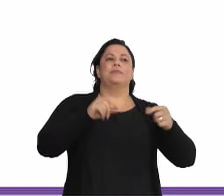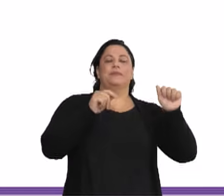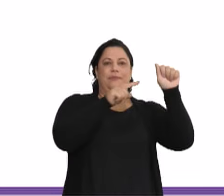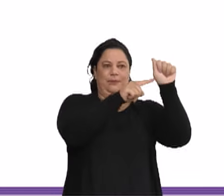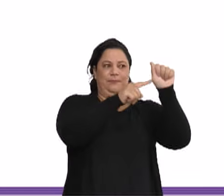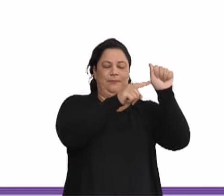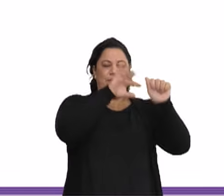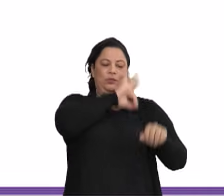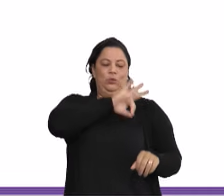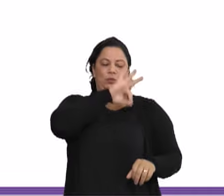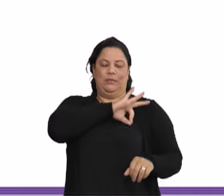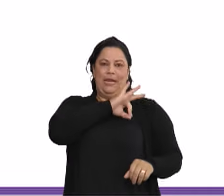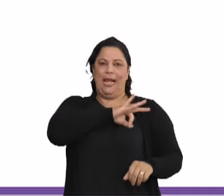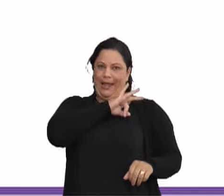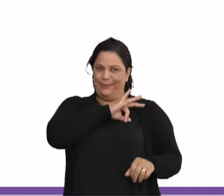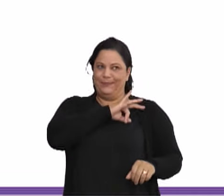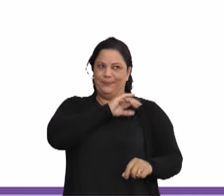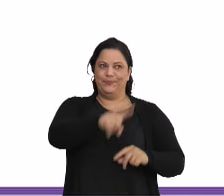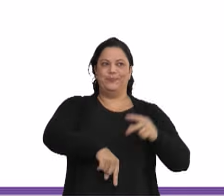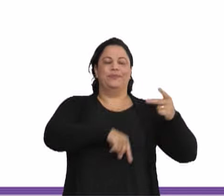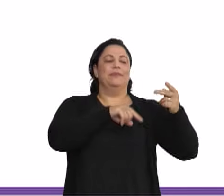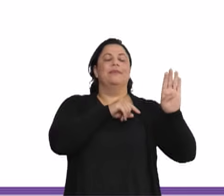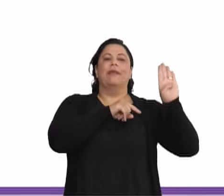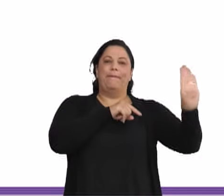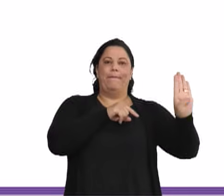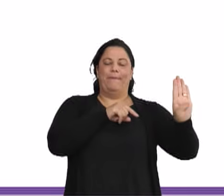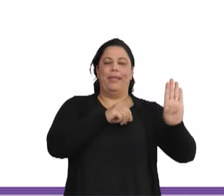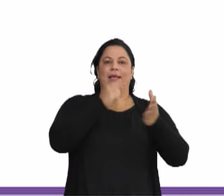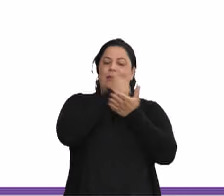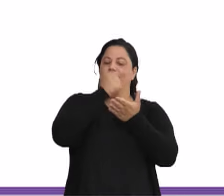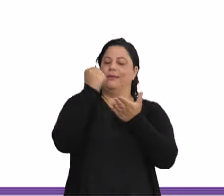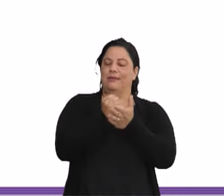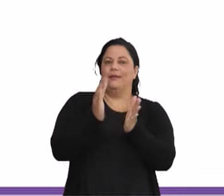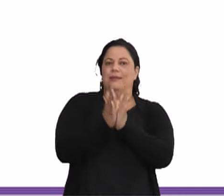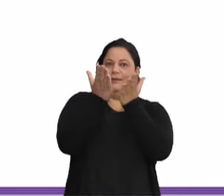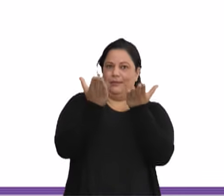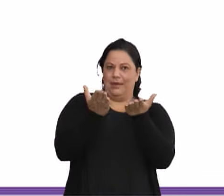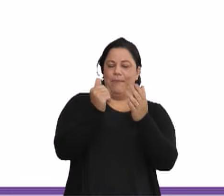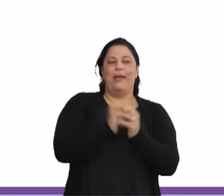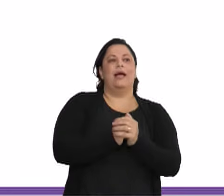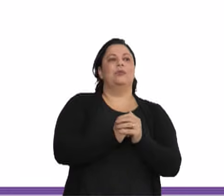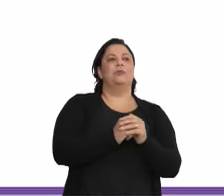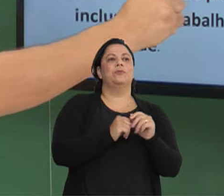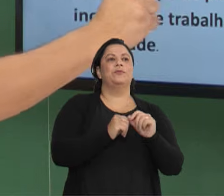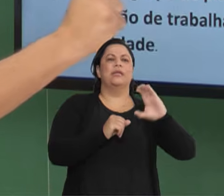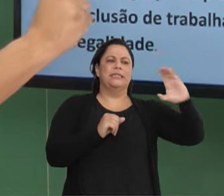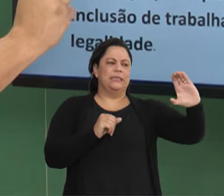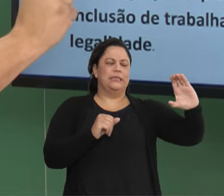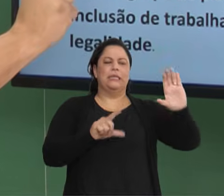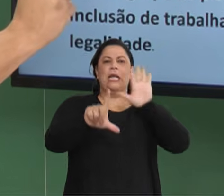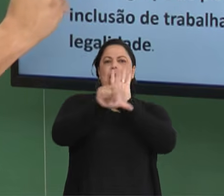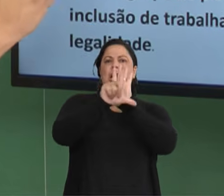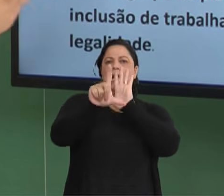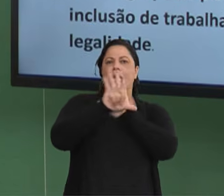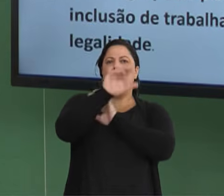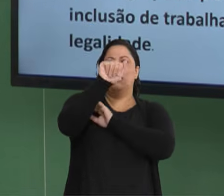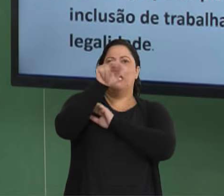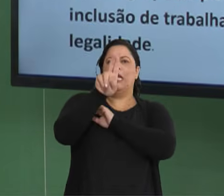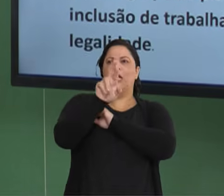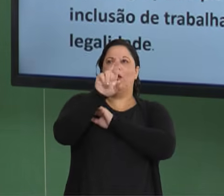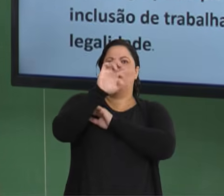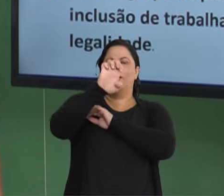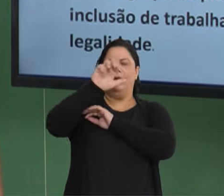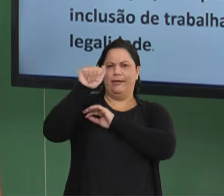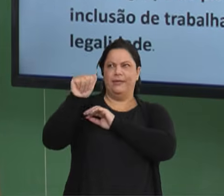O salário mínimo. B. Carteira de trabalho. C. Lei Áurea. Você vai lembrar que a Lei Áurea é lá de